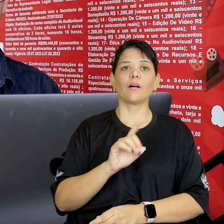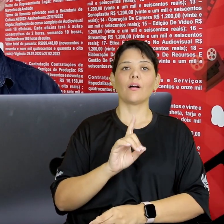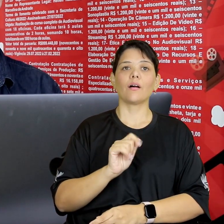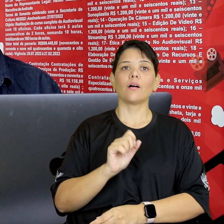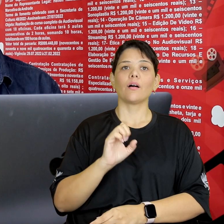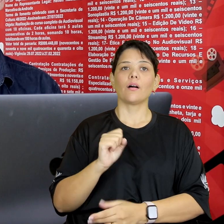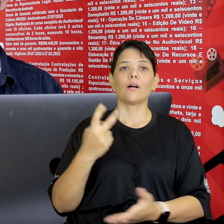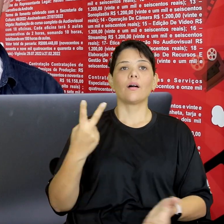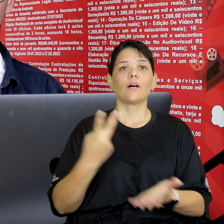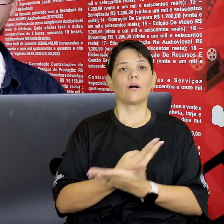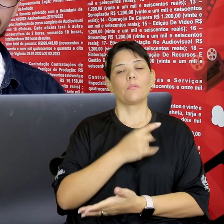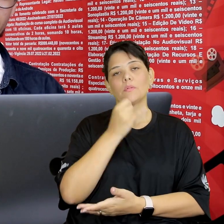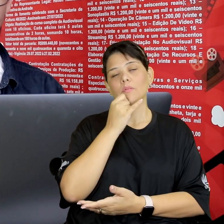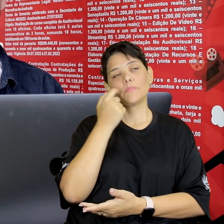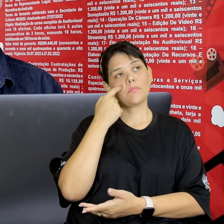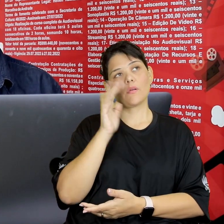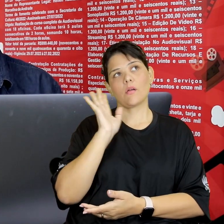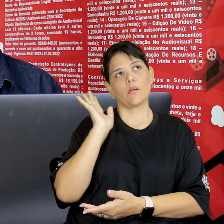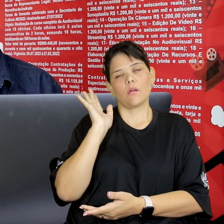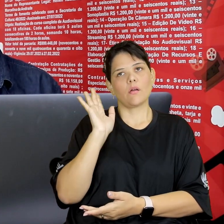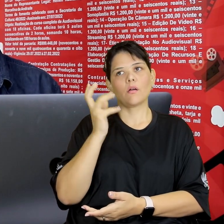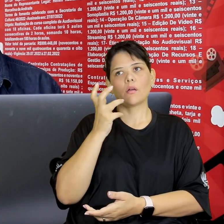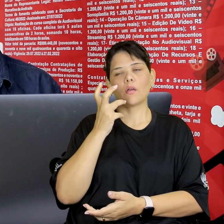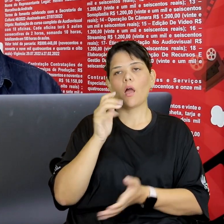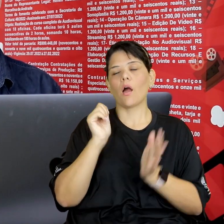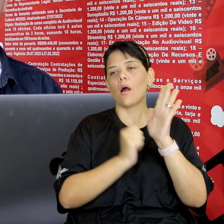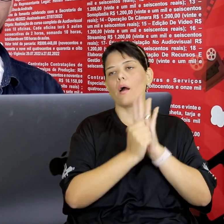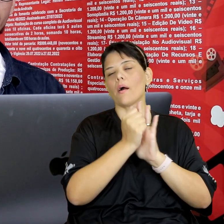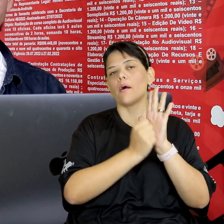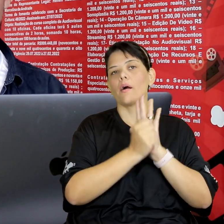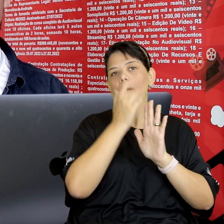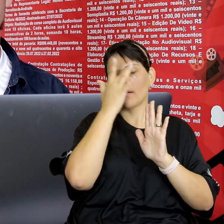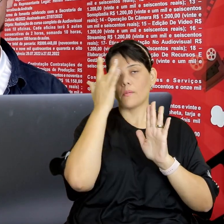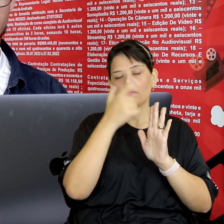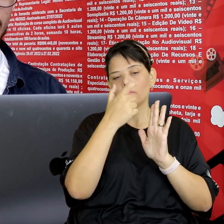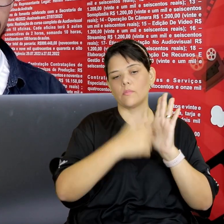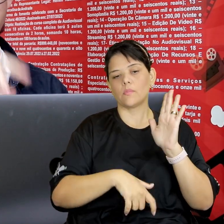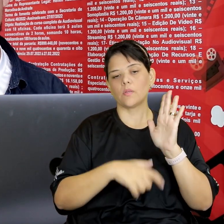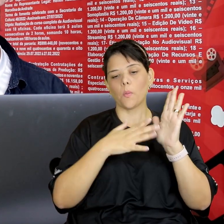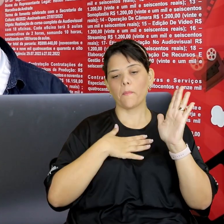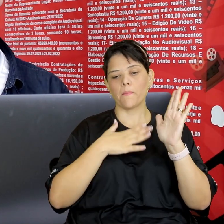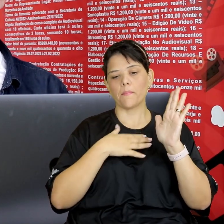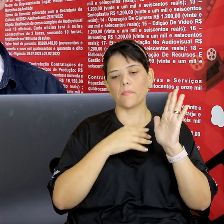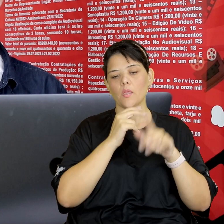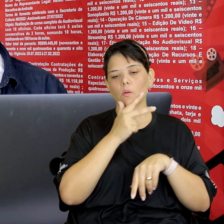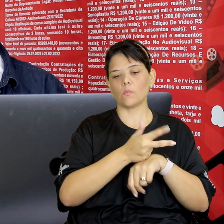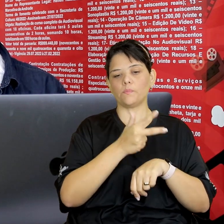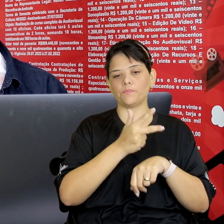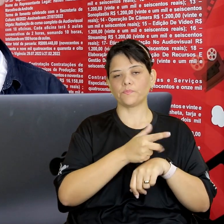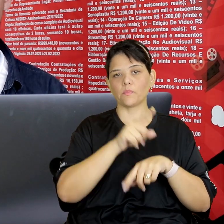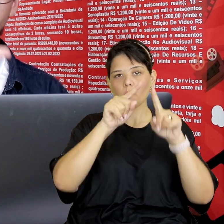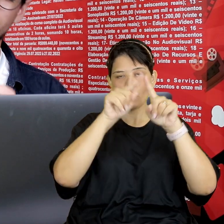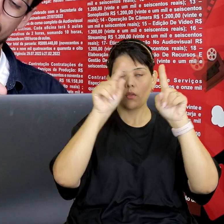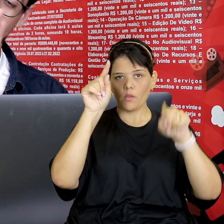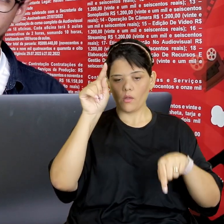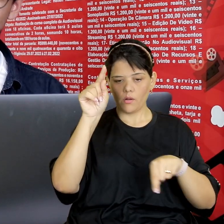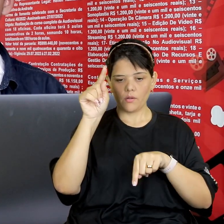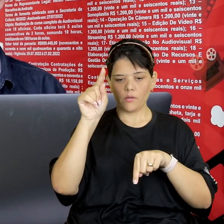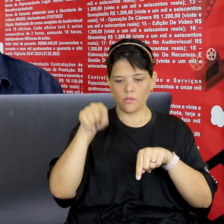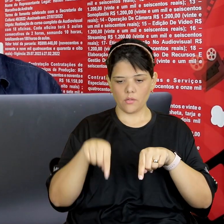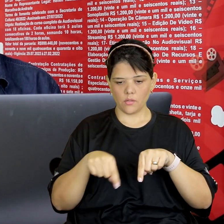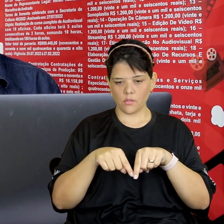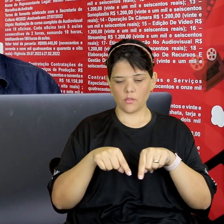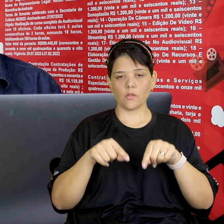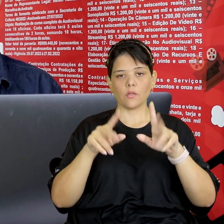quero apagar essa pessoa que está aparecendo aqui no meu vídeo. Você vai, marca a pessoa, tira